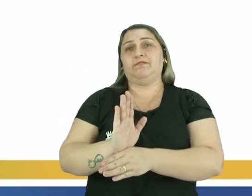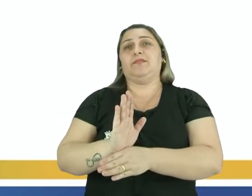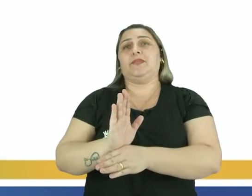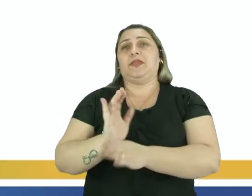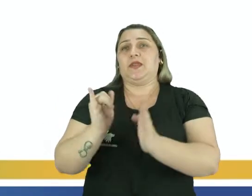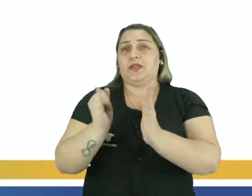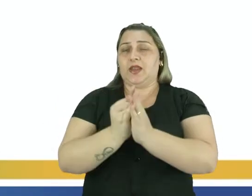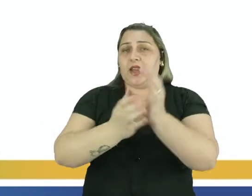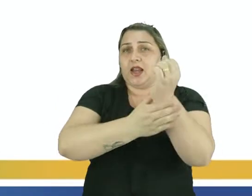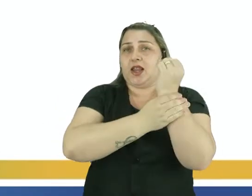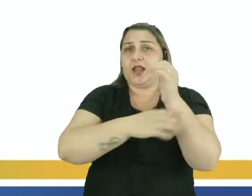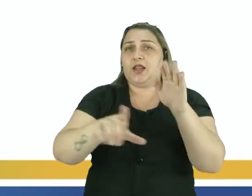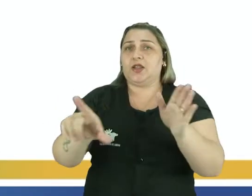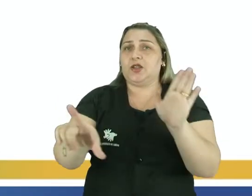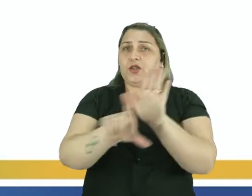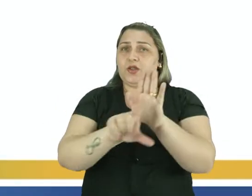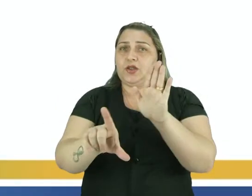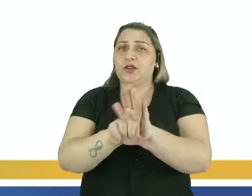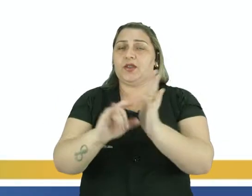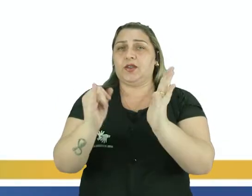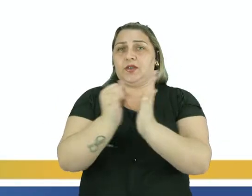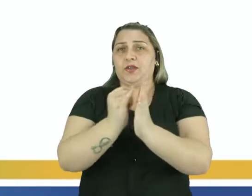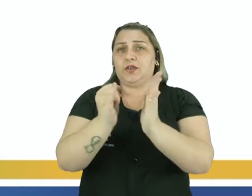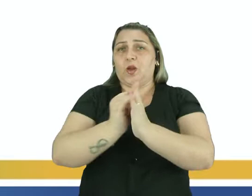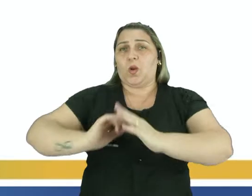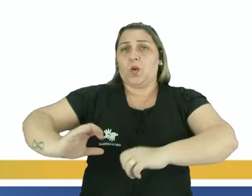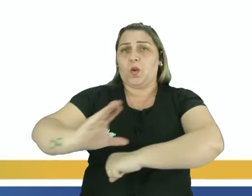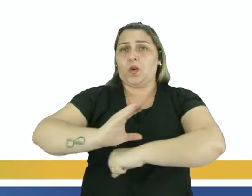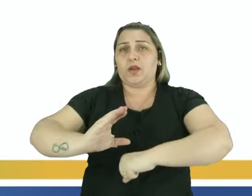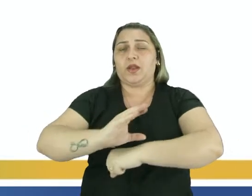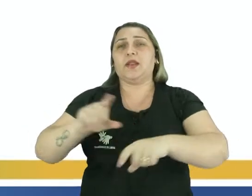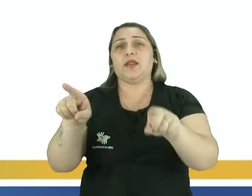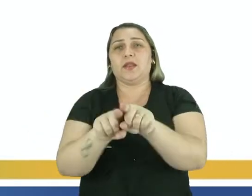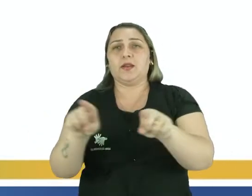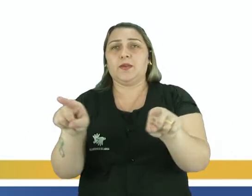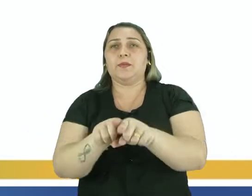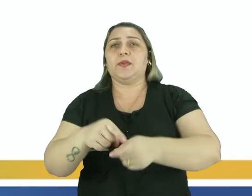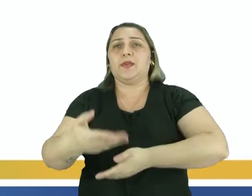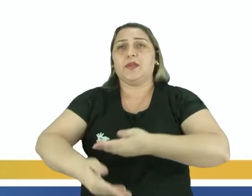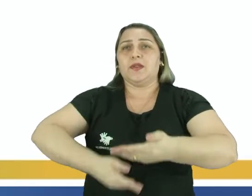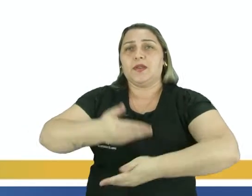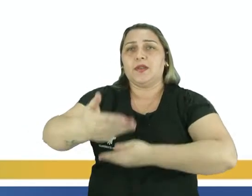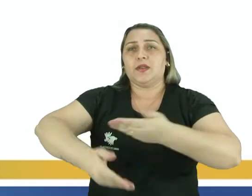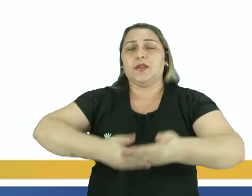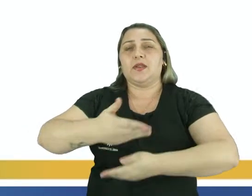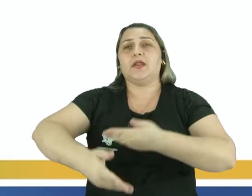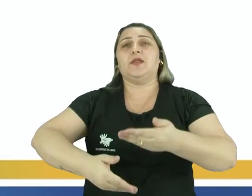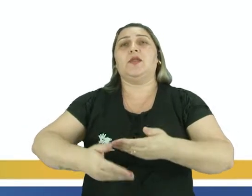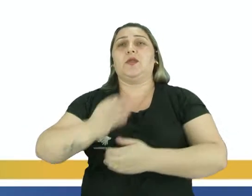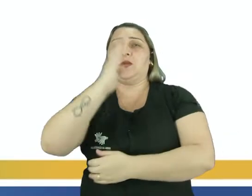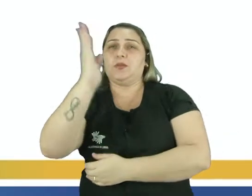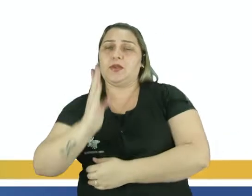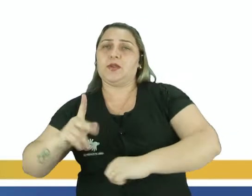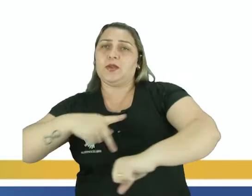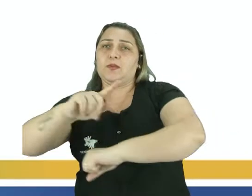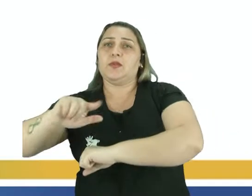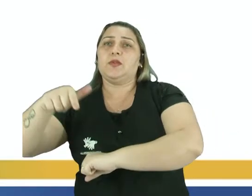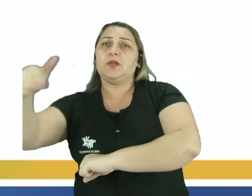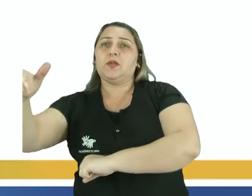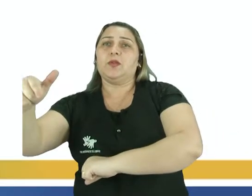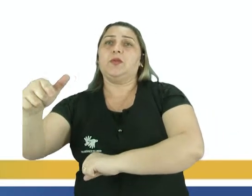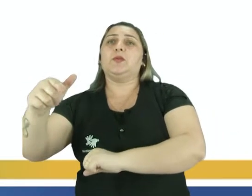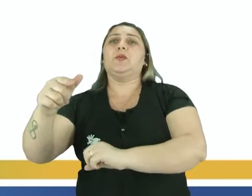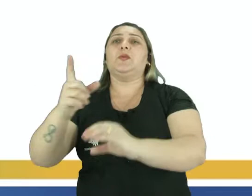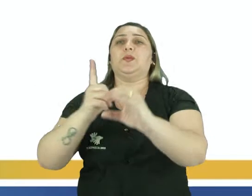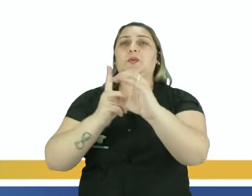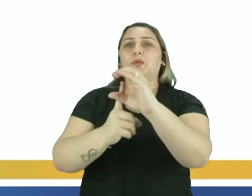que garantias de leis constitucionais, e o restabelecimento de relações diplomáticas entre o Brasil e países de regime comunista,